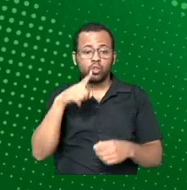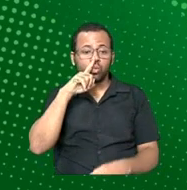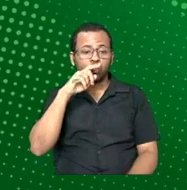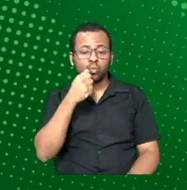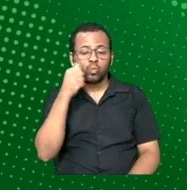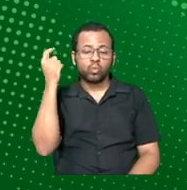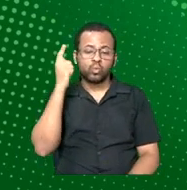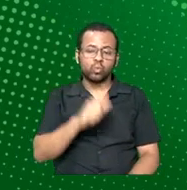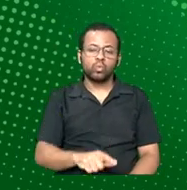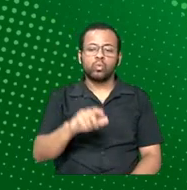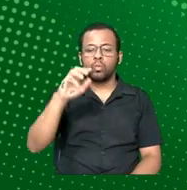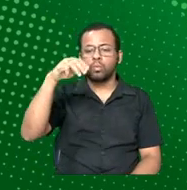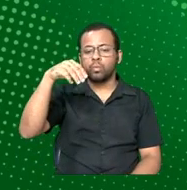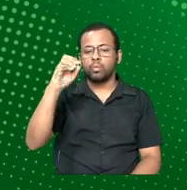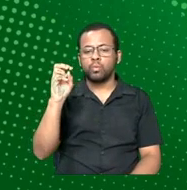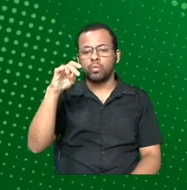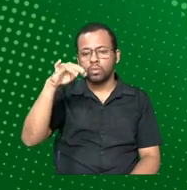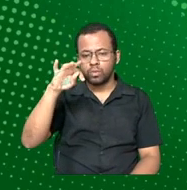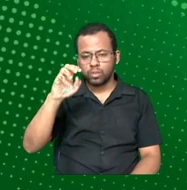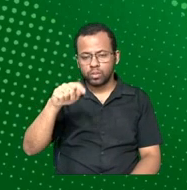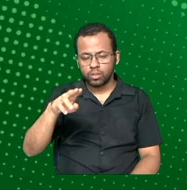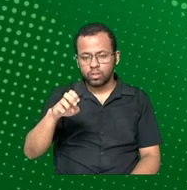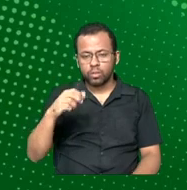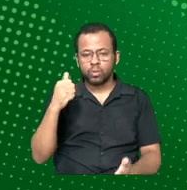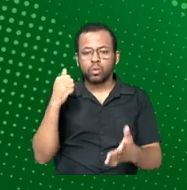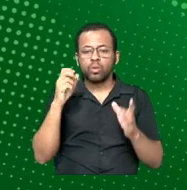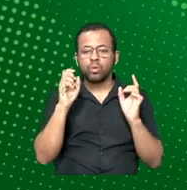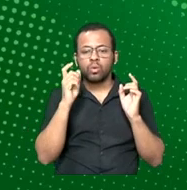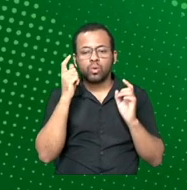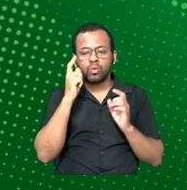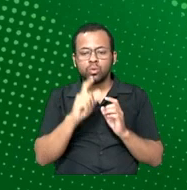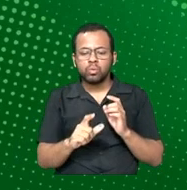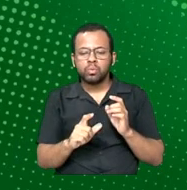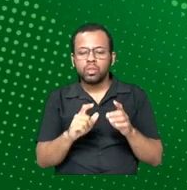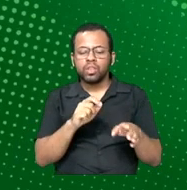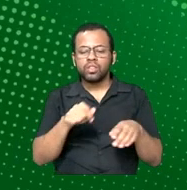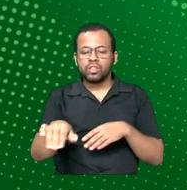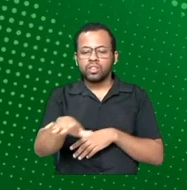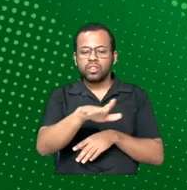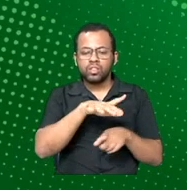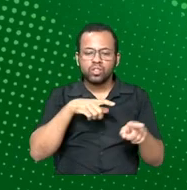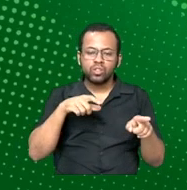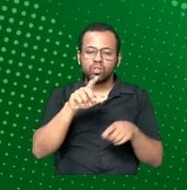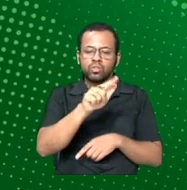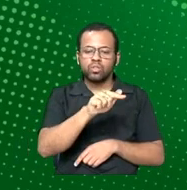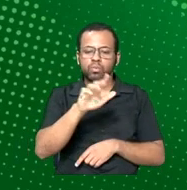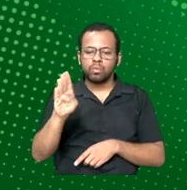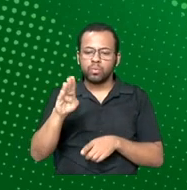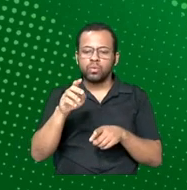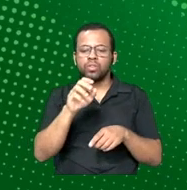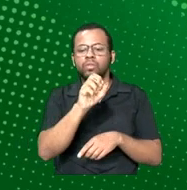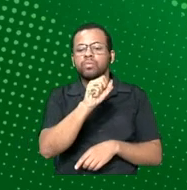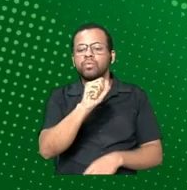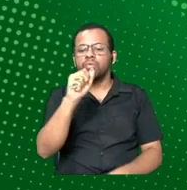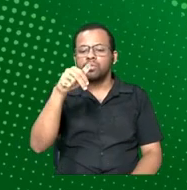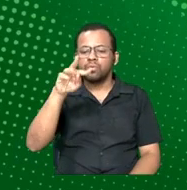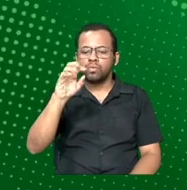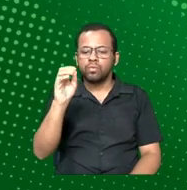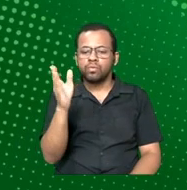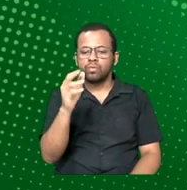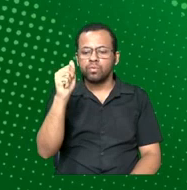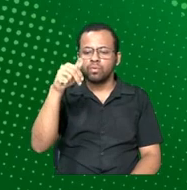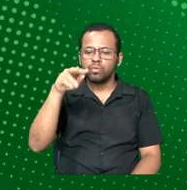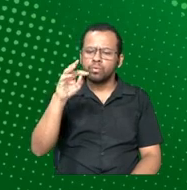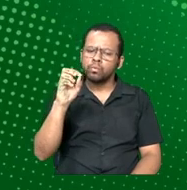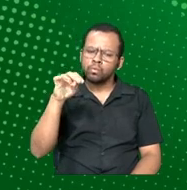a Monique adquiriu aí no GBarbosa Santo Antônio vai fazer as comprinhas e tal Pou levou WJ Parabéns